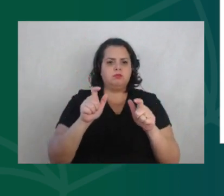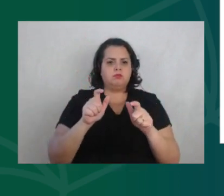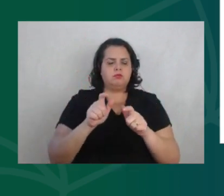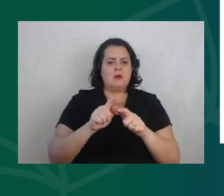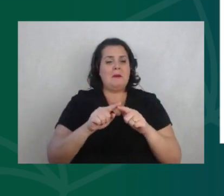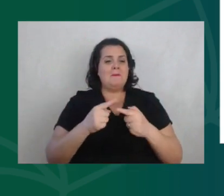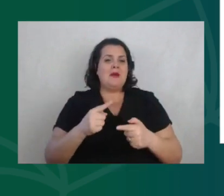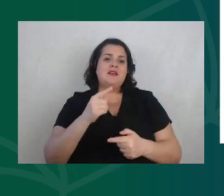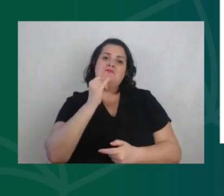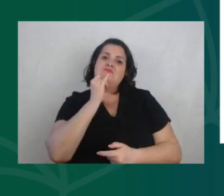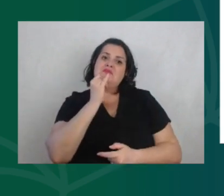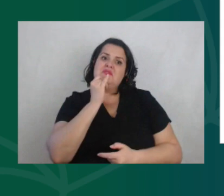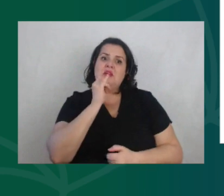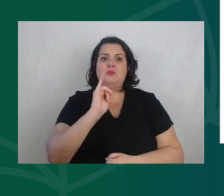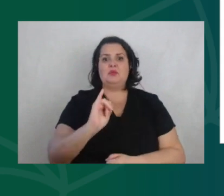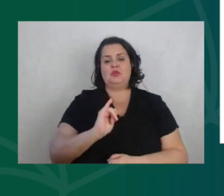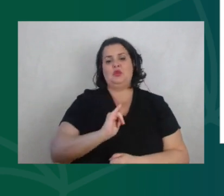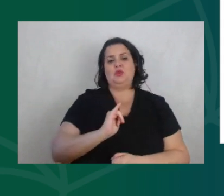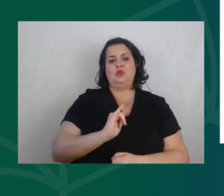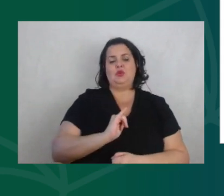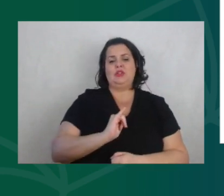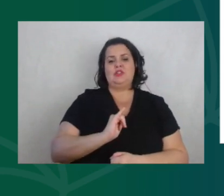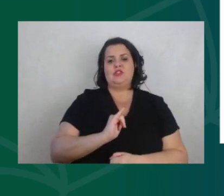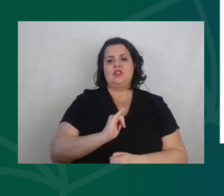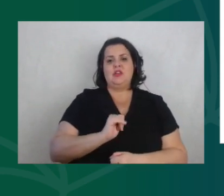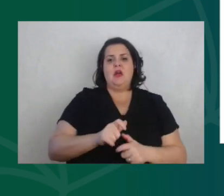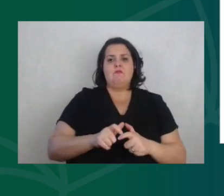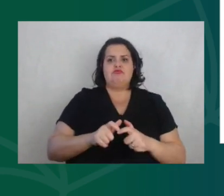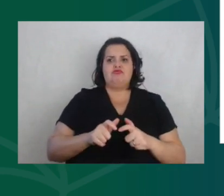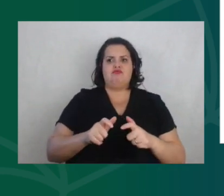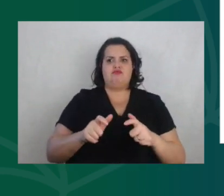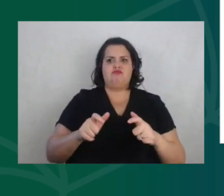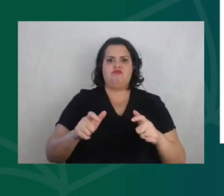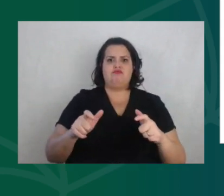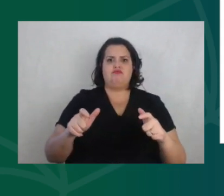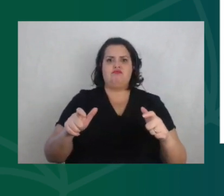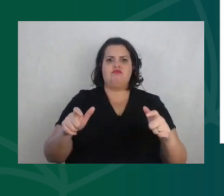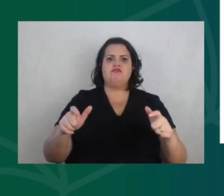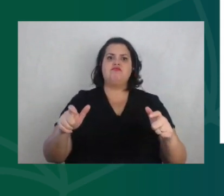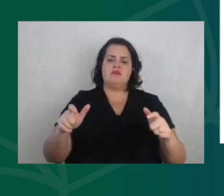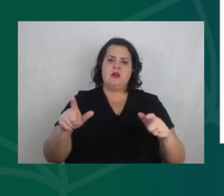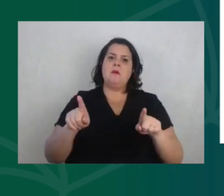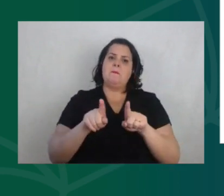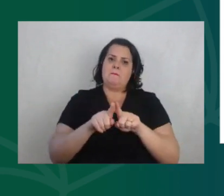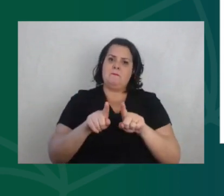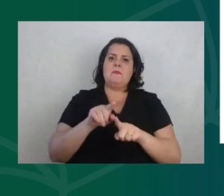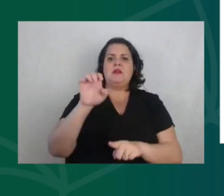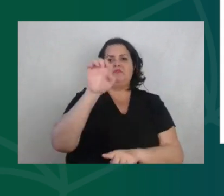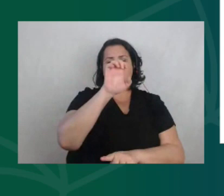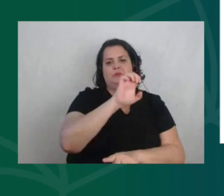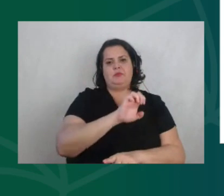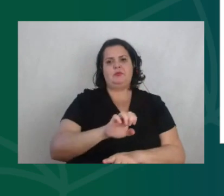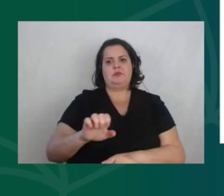Tocantins cresceu muito a epidemia, assim como em vários estados do sul do país. Pode passar?